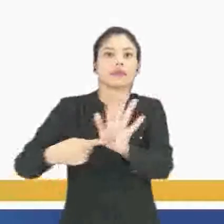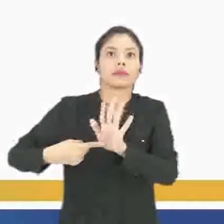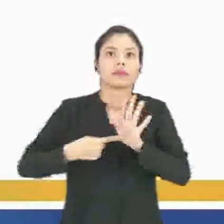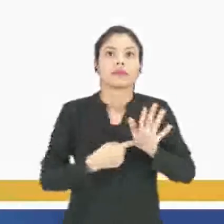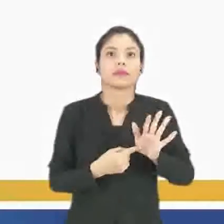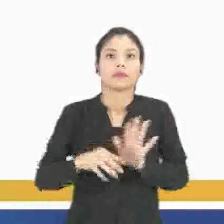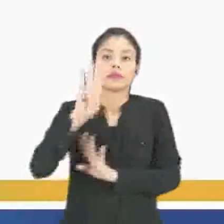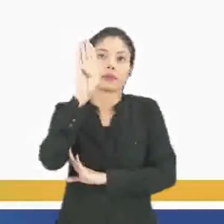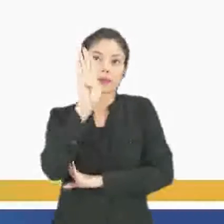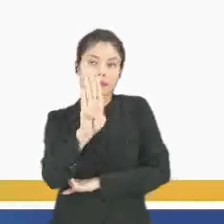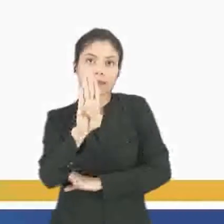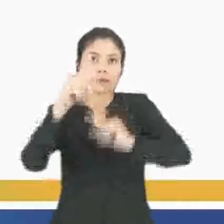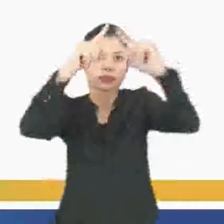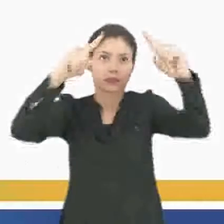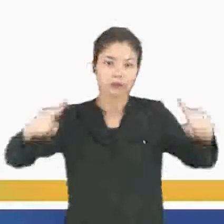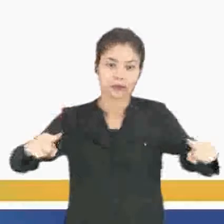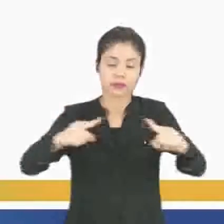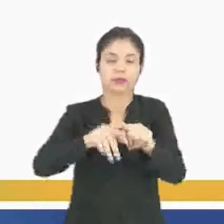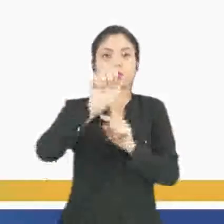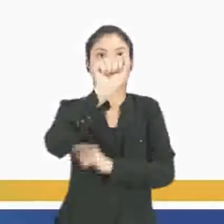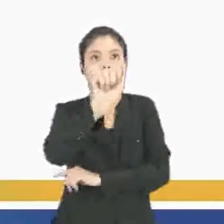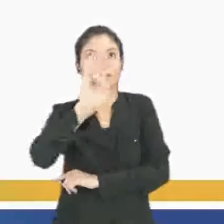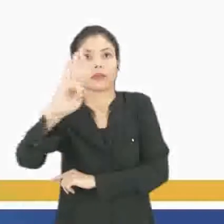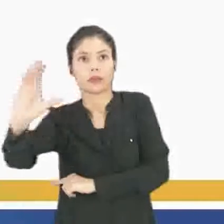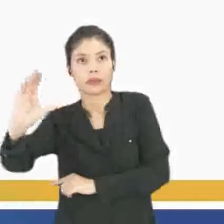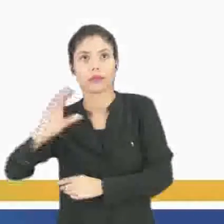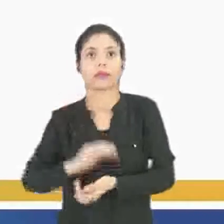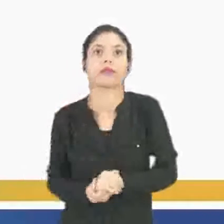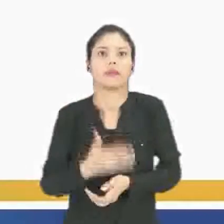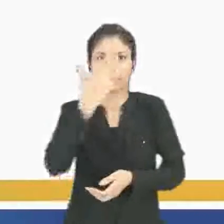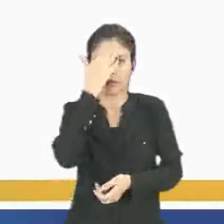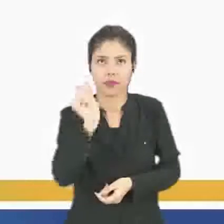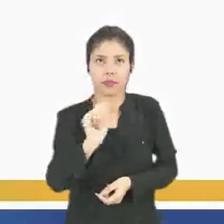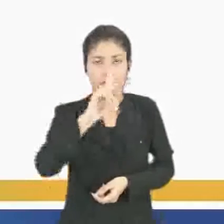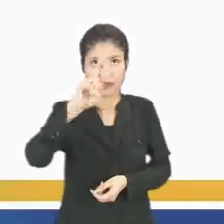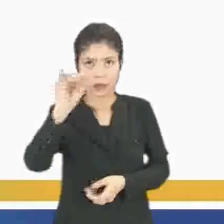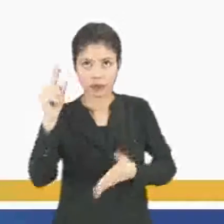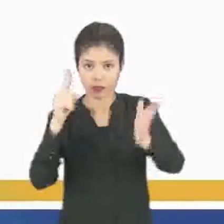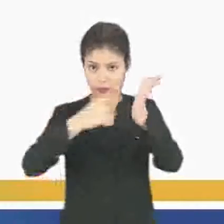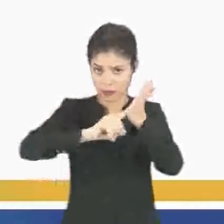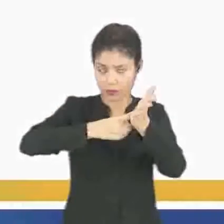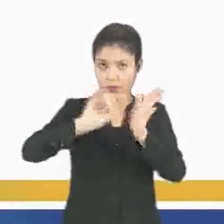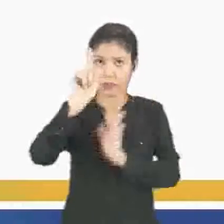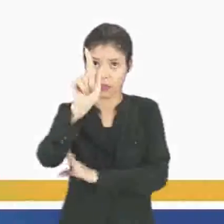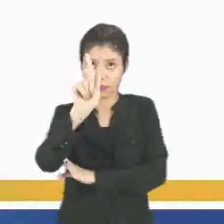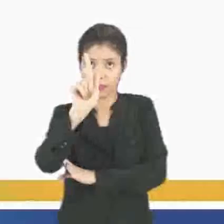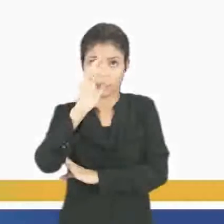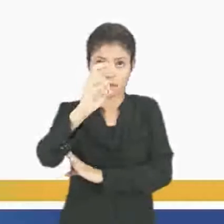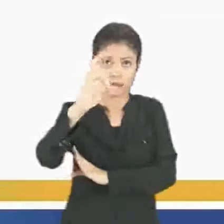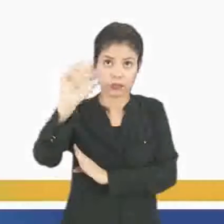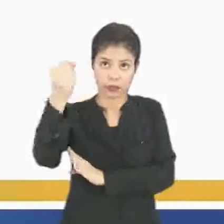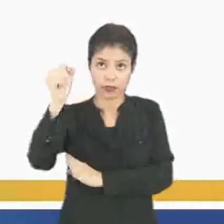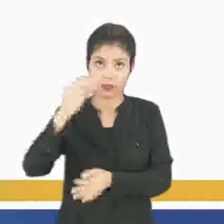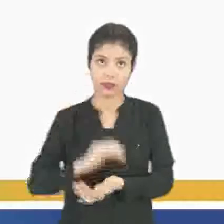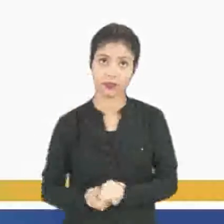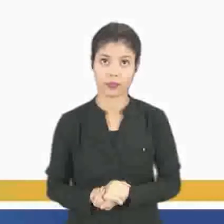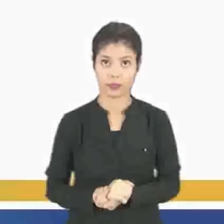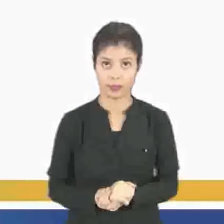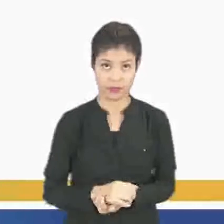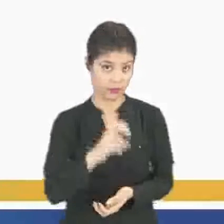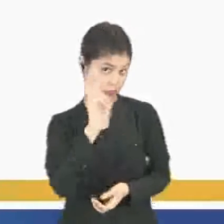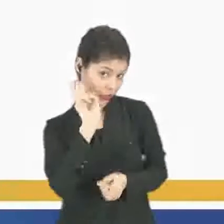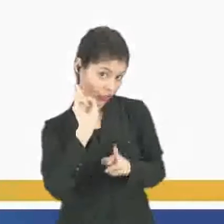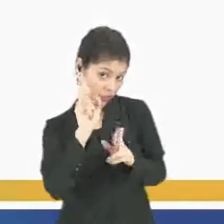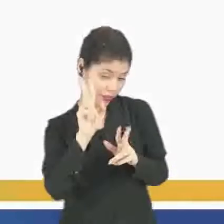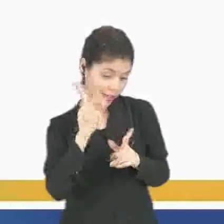as coordenadas do vértice B do triângulo ABC, sabendo que o seu baricentro tem coordenadas G, 5 e 8. Opa,